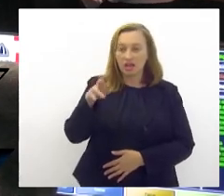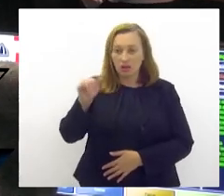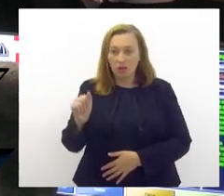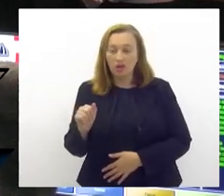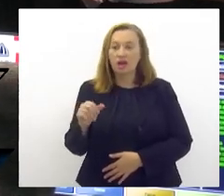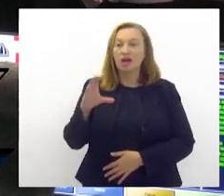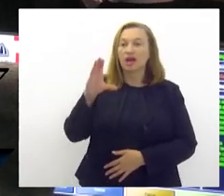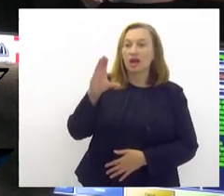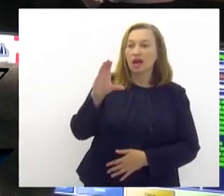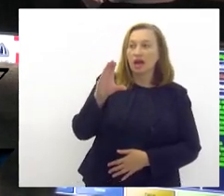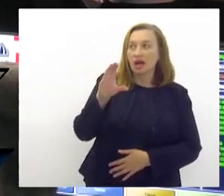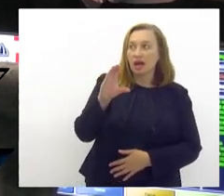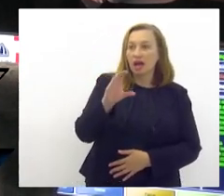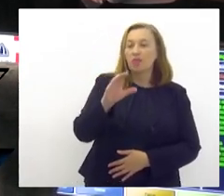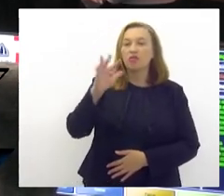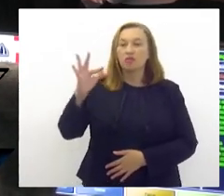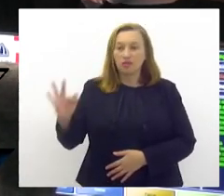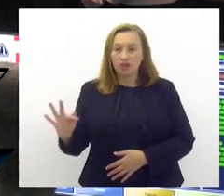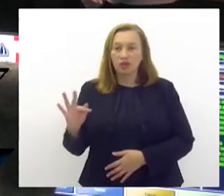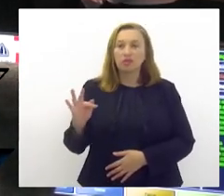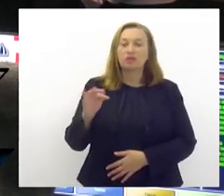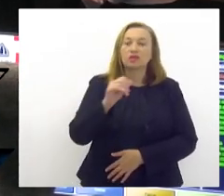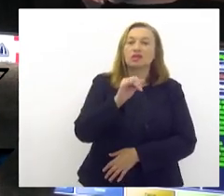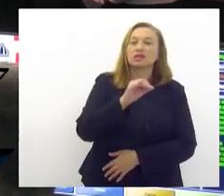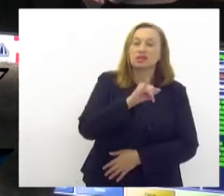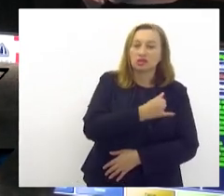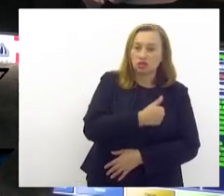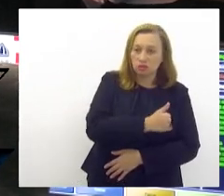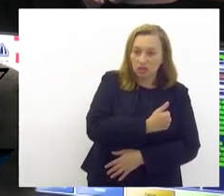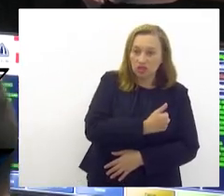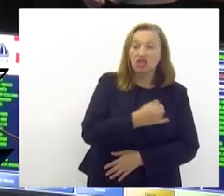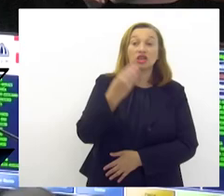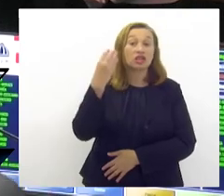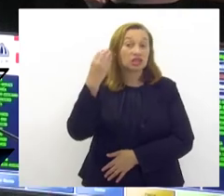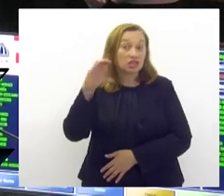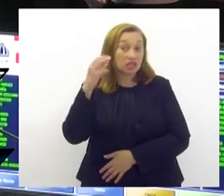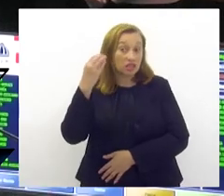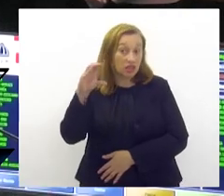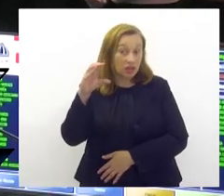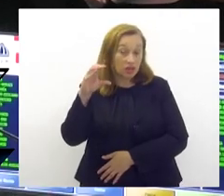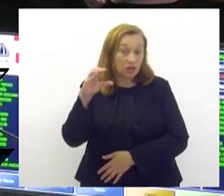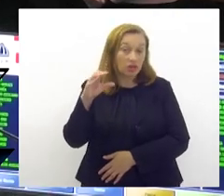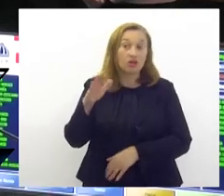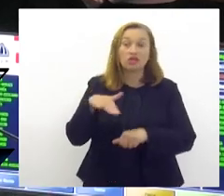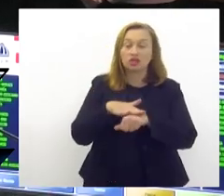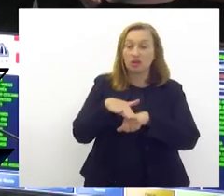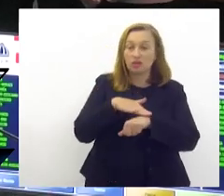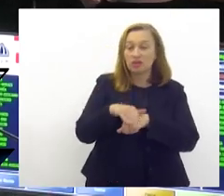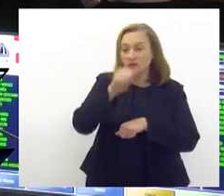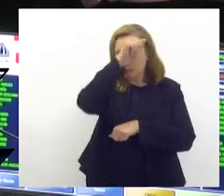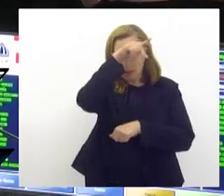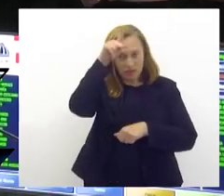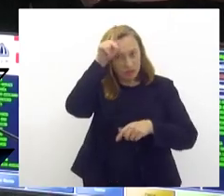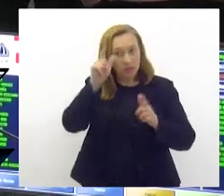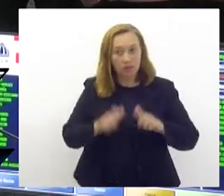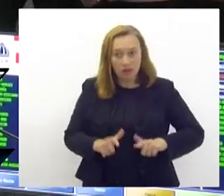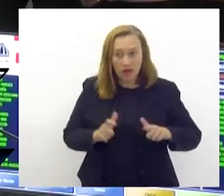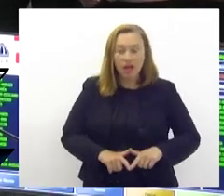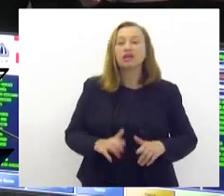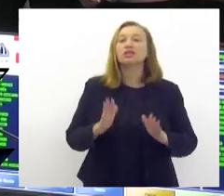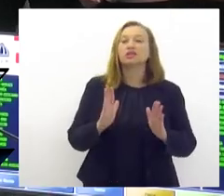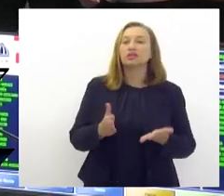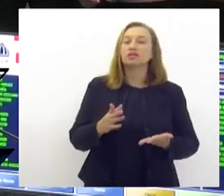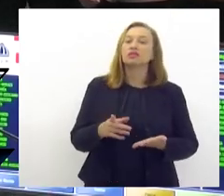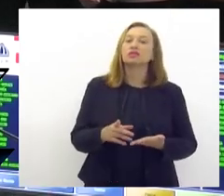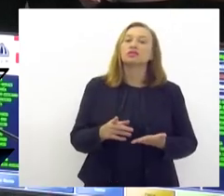São João de Meriti, teremos também Niterói, São João de Meriti, a gente já conversou com a prefeitura local, e a gente está